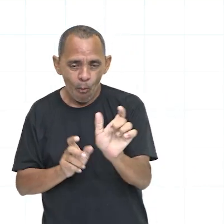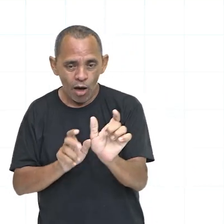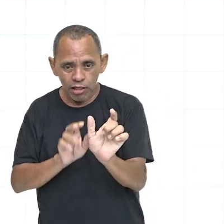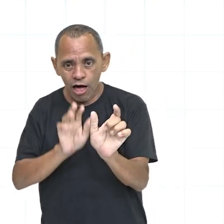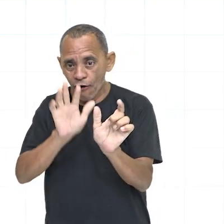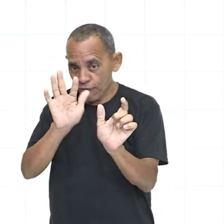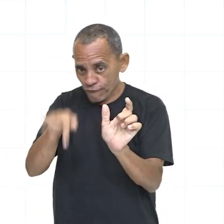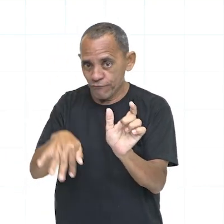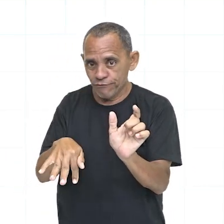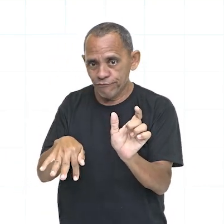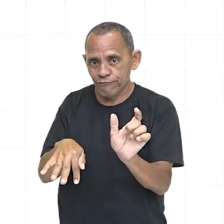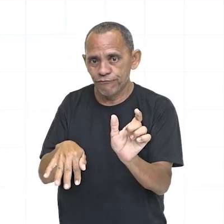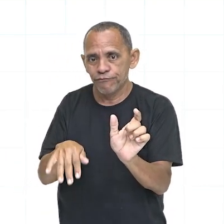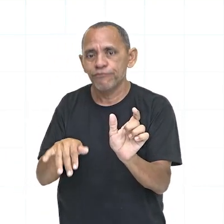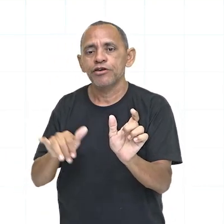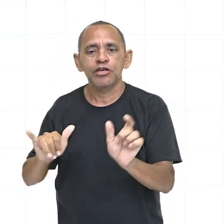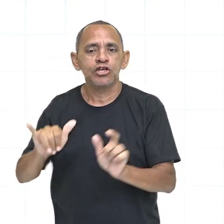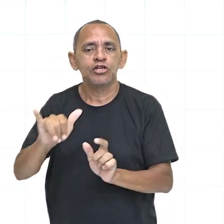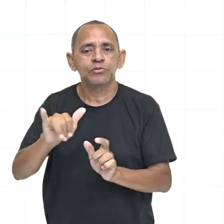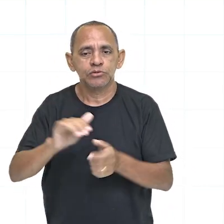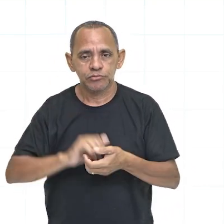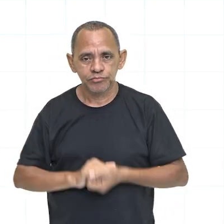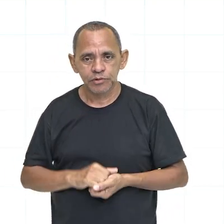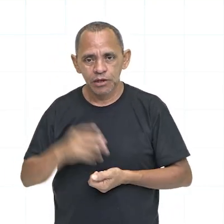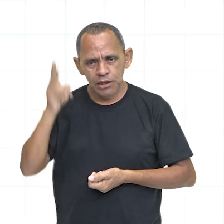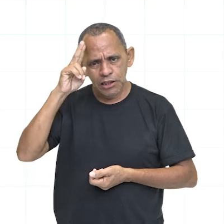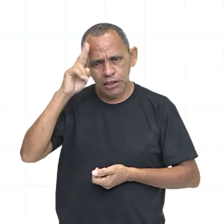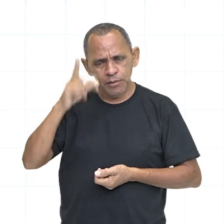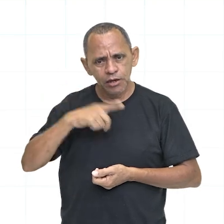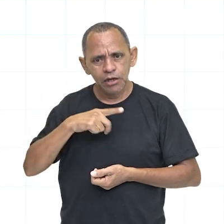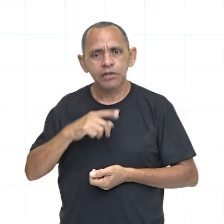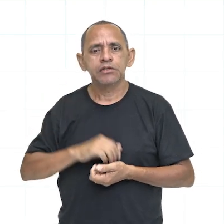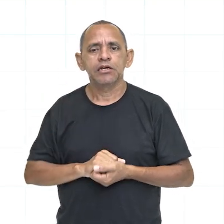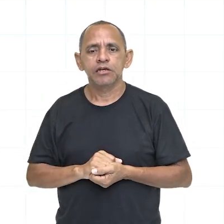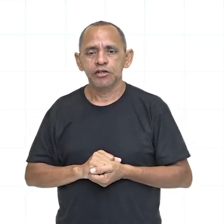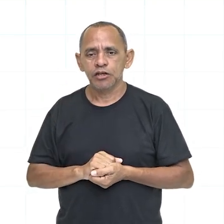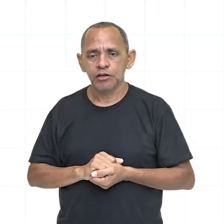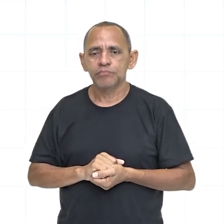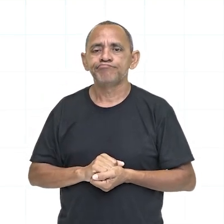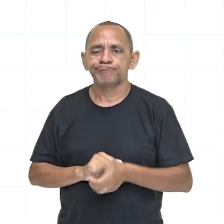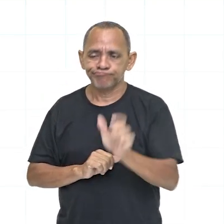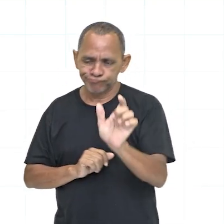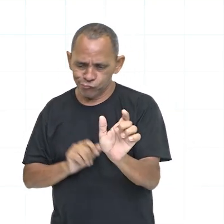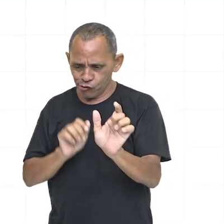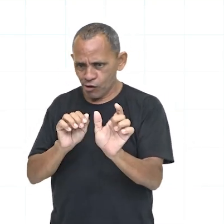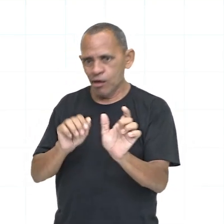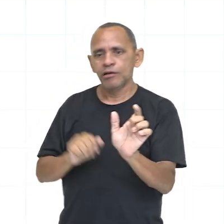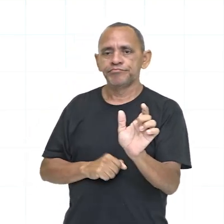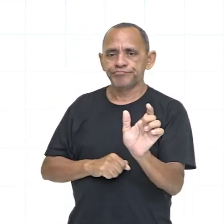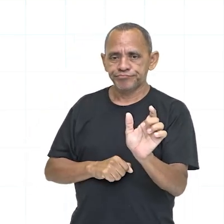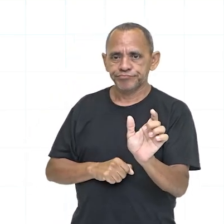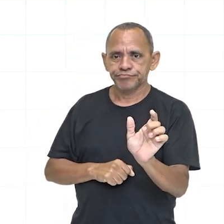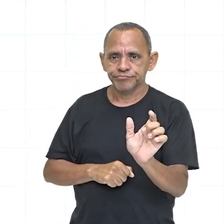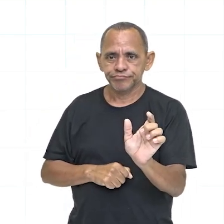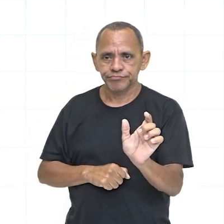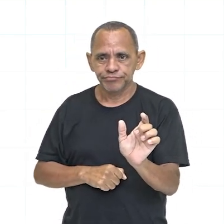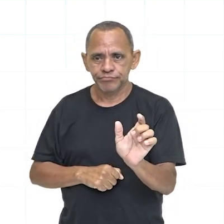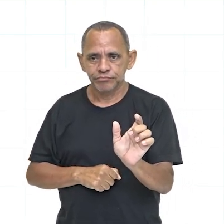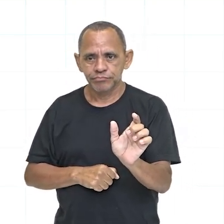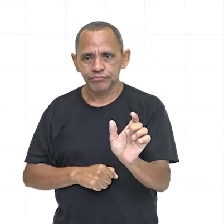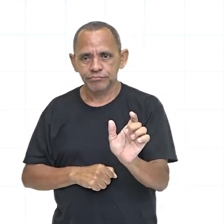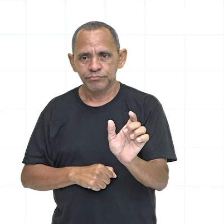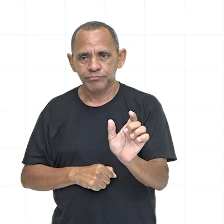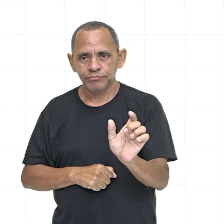advérbio ele vai ter a tradução mente na língua portuguesa. Então, os advérbios que terminam em ly são normalmente oriundos